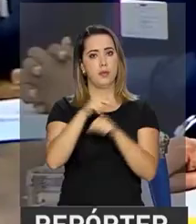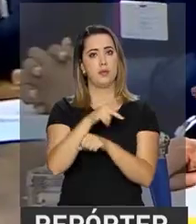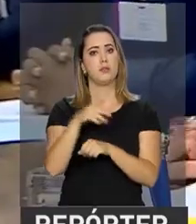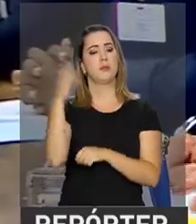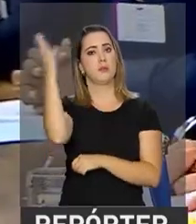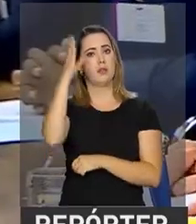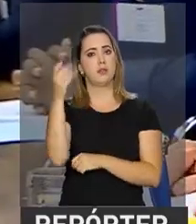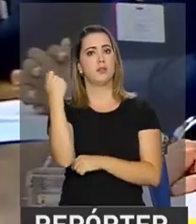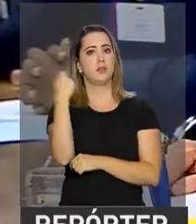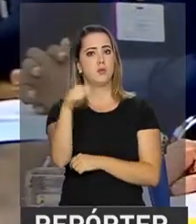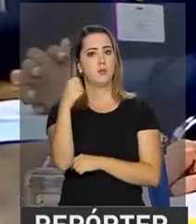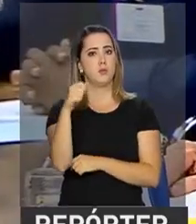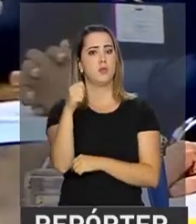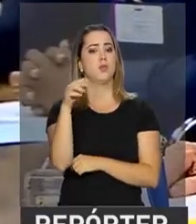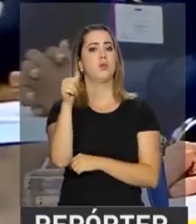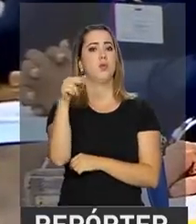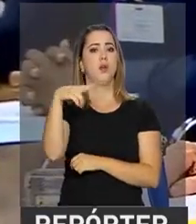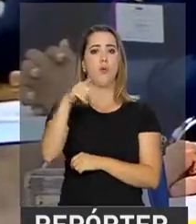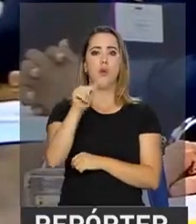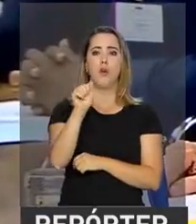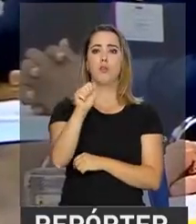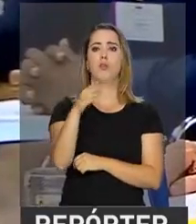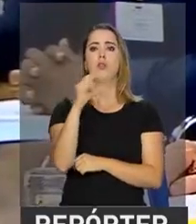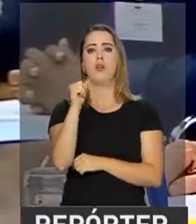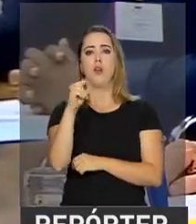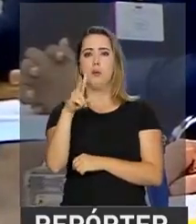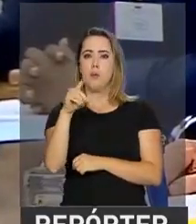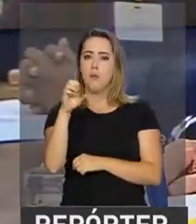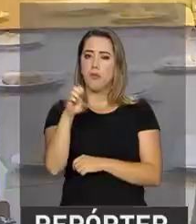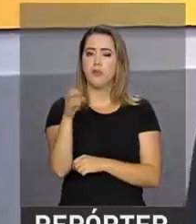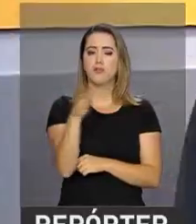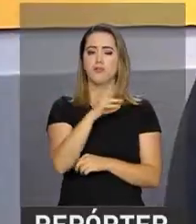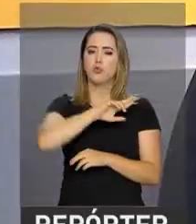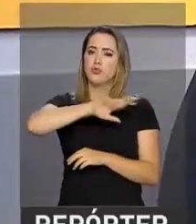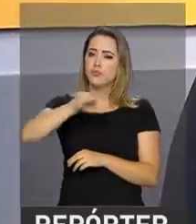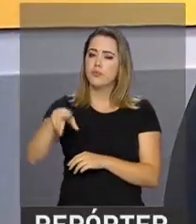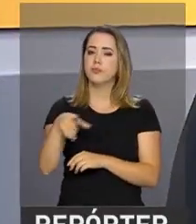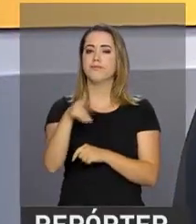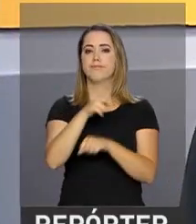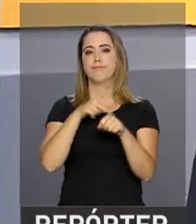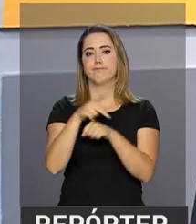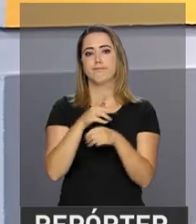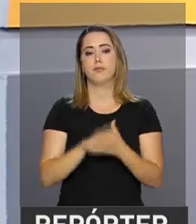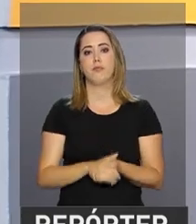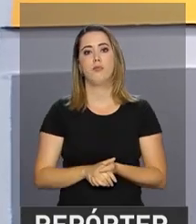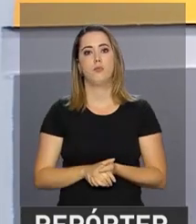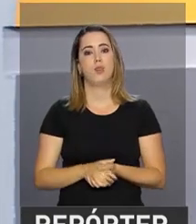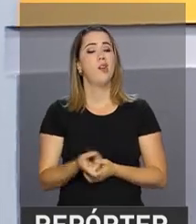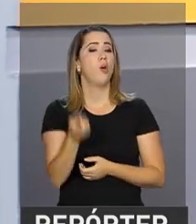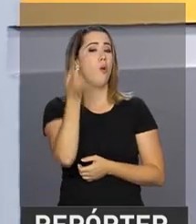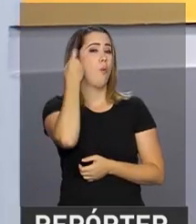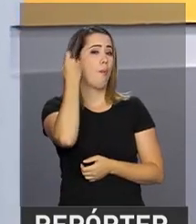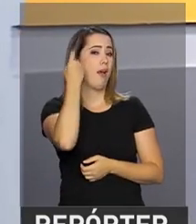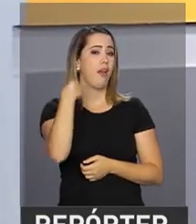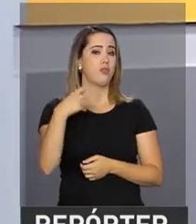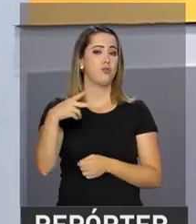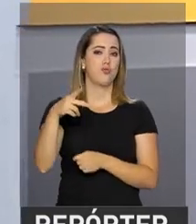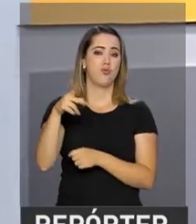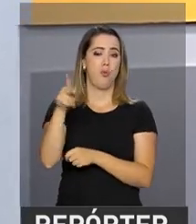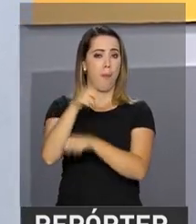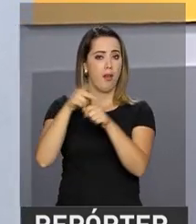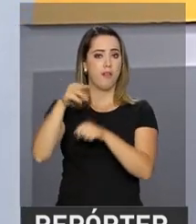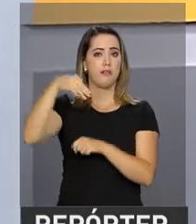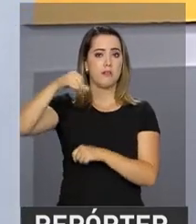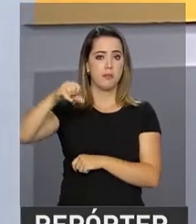Portugal, Angola, Cabo Verde e Guiné-Bissau. O México foi atingido na tarde de hoje por um